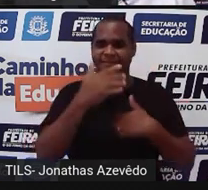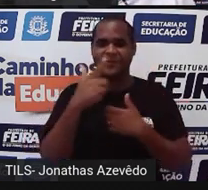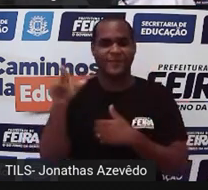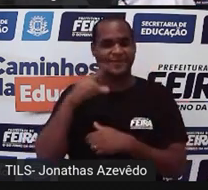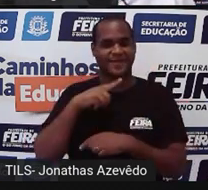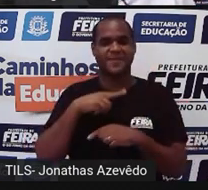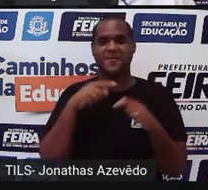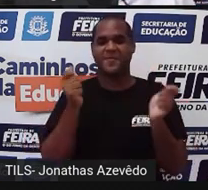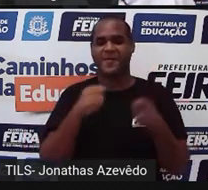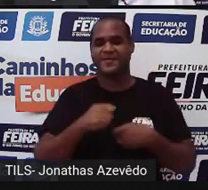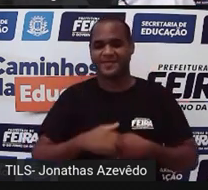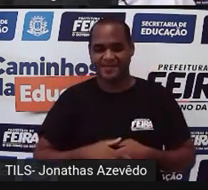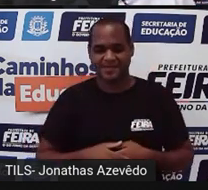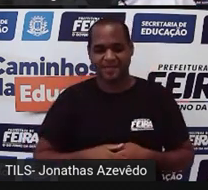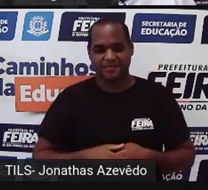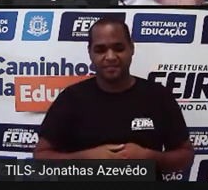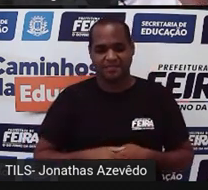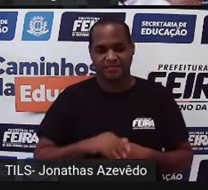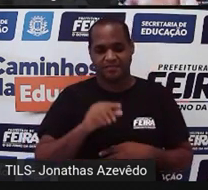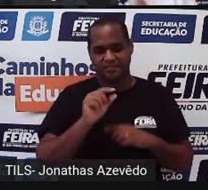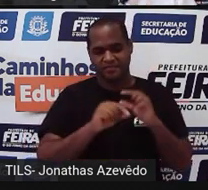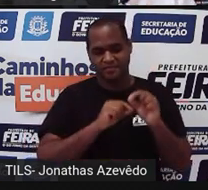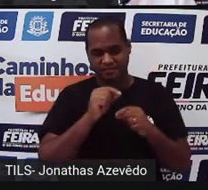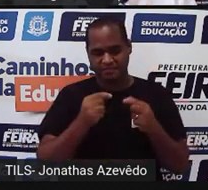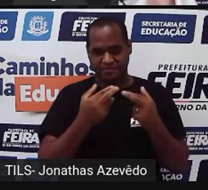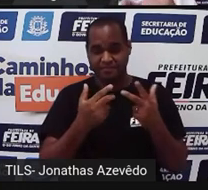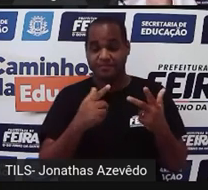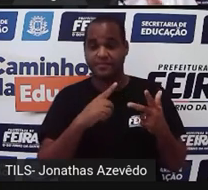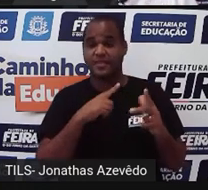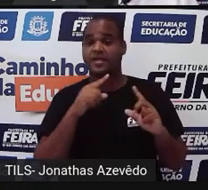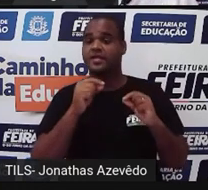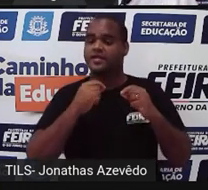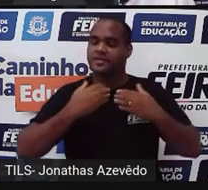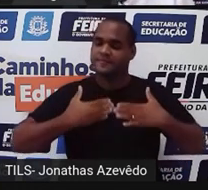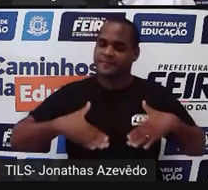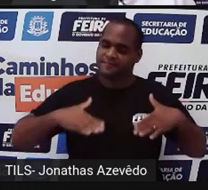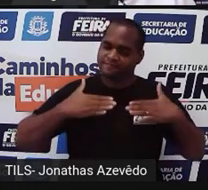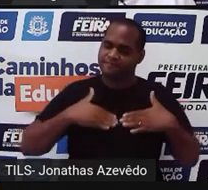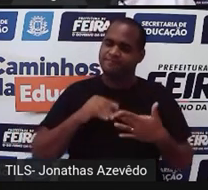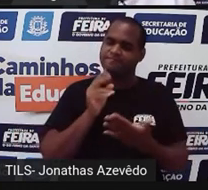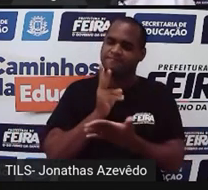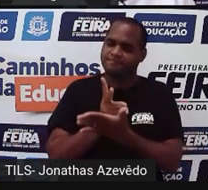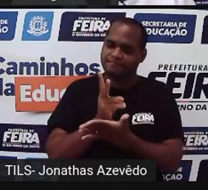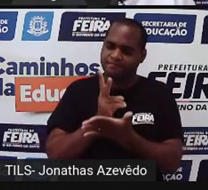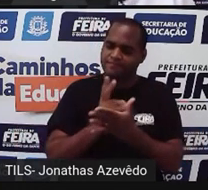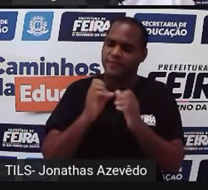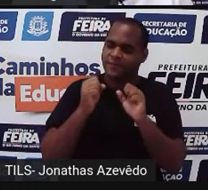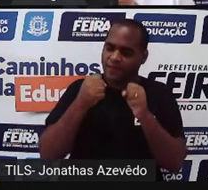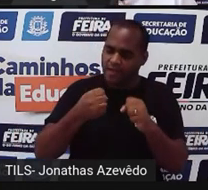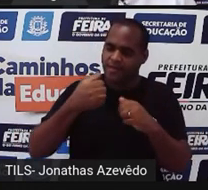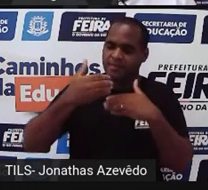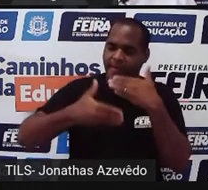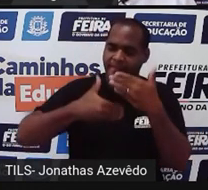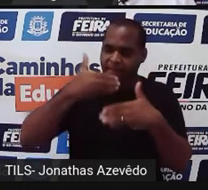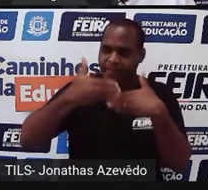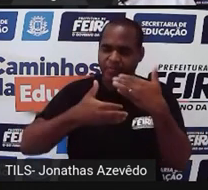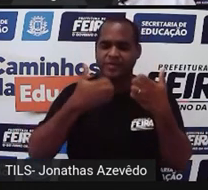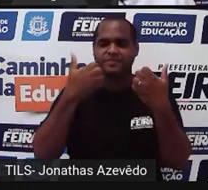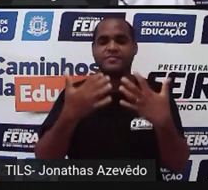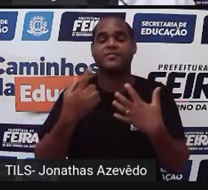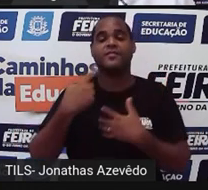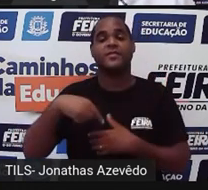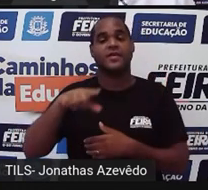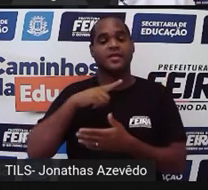tratar isso, tá bom? Mas vamos lá, devagarinho e sempre, um passo de cada vez. E a gente